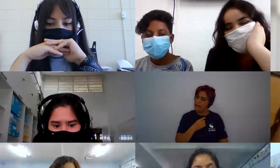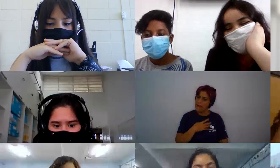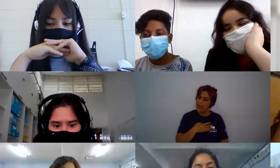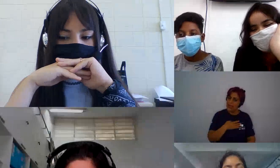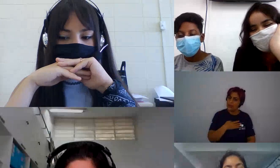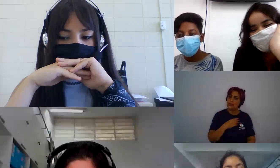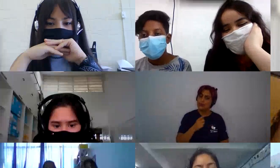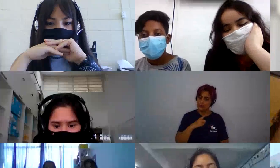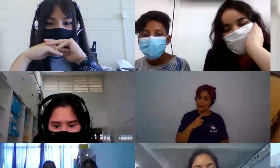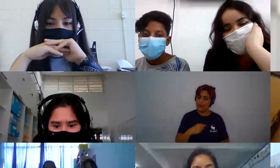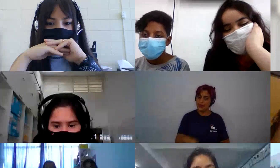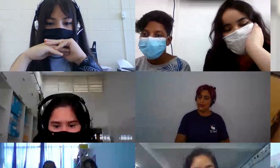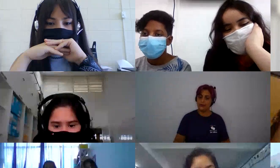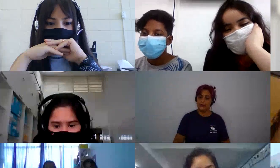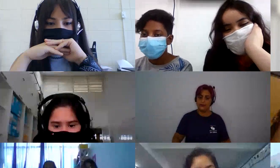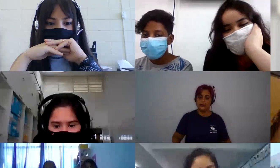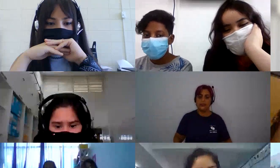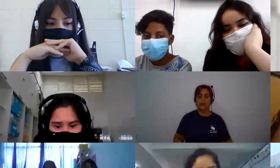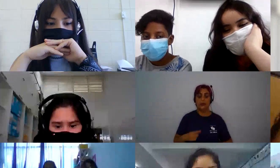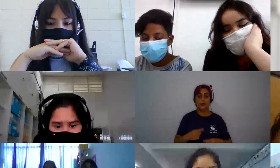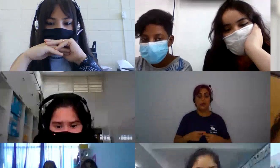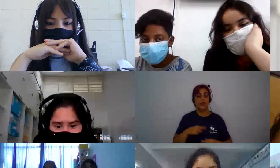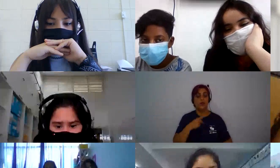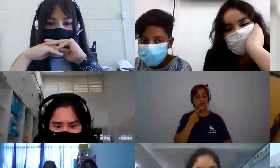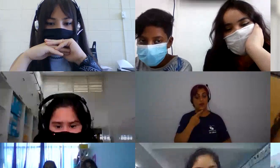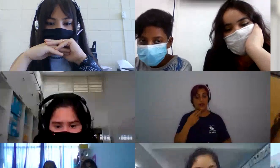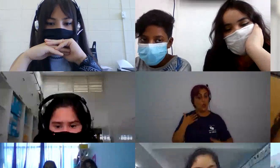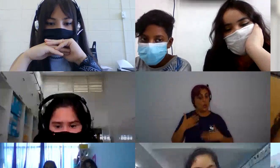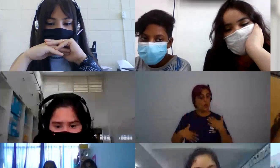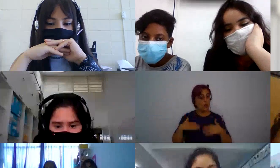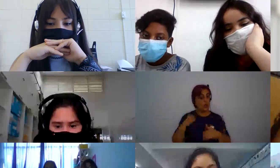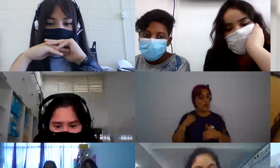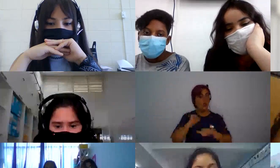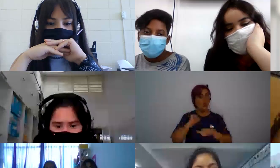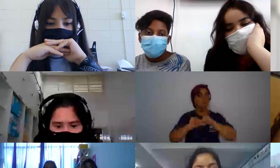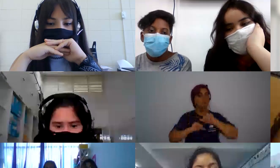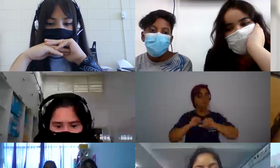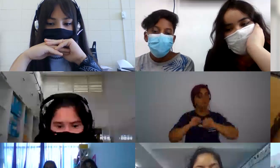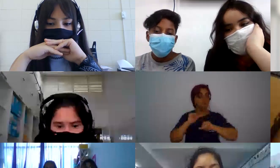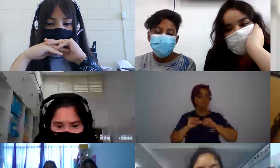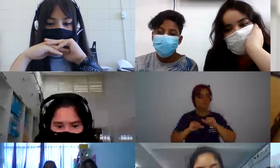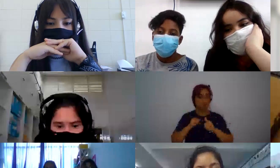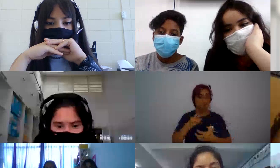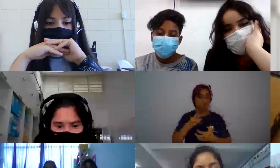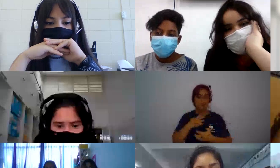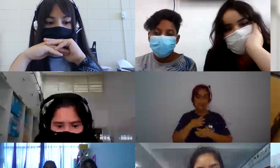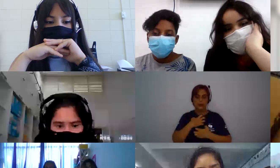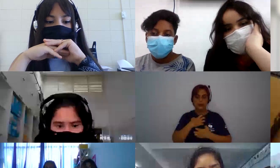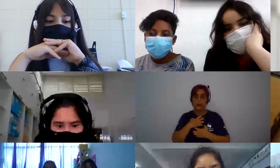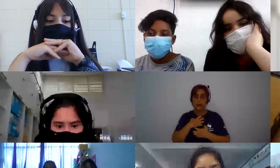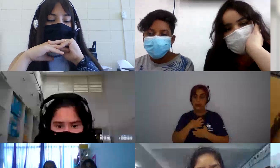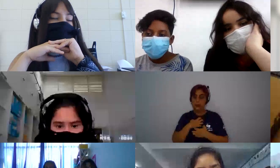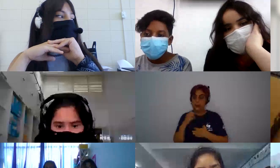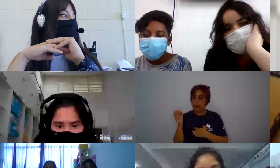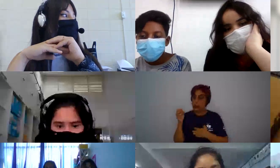vezes dá medo esse assunto, porque já falei, corpo transformado, sensações novas que às vezes a gente não conhece muito na